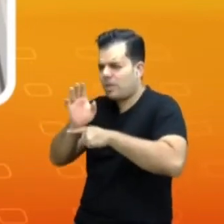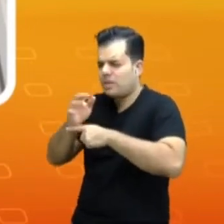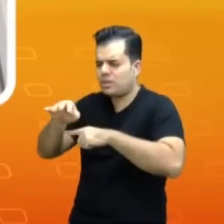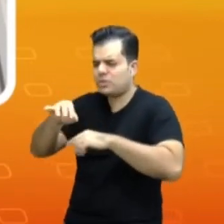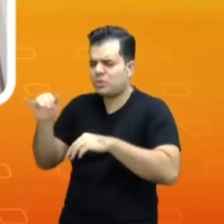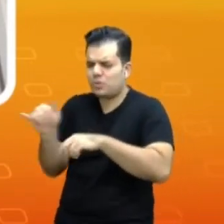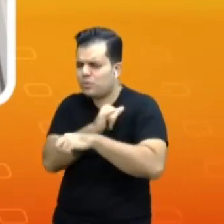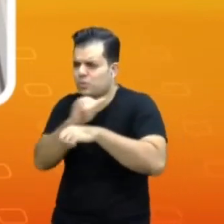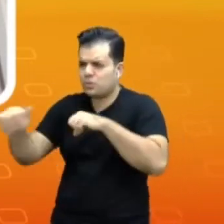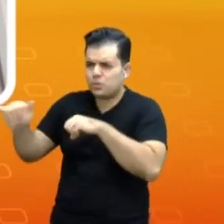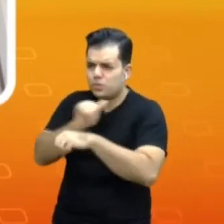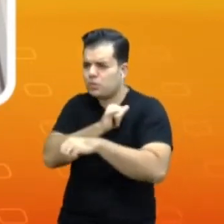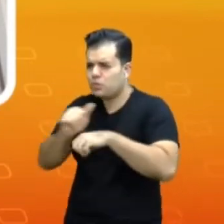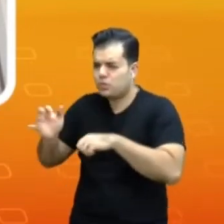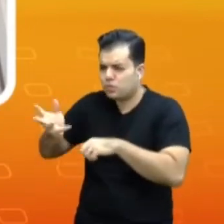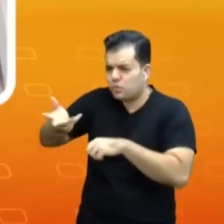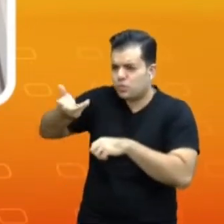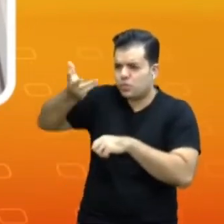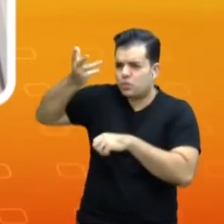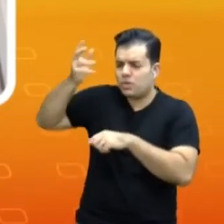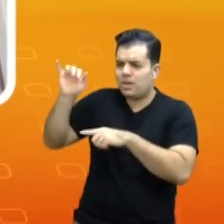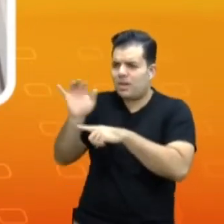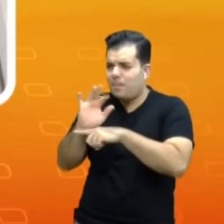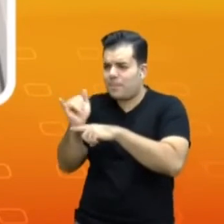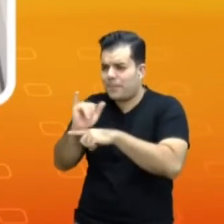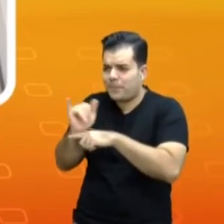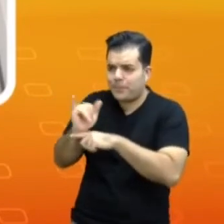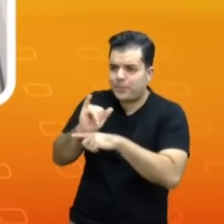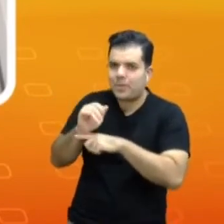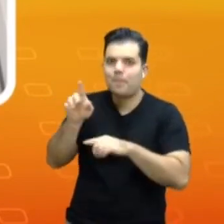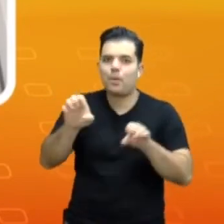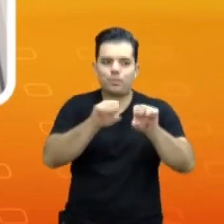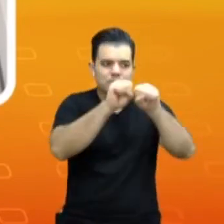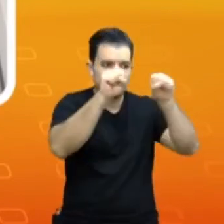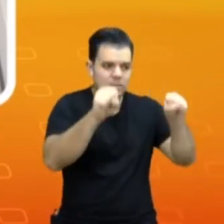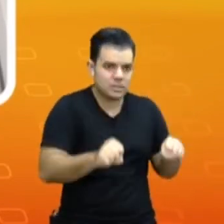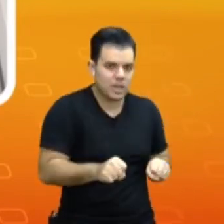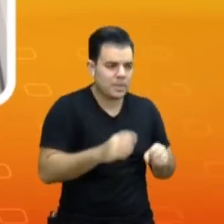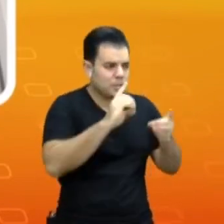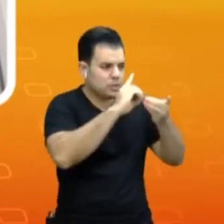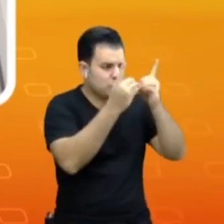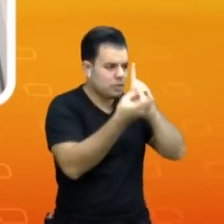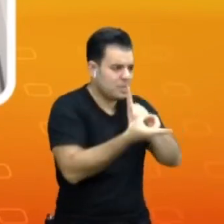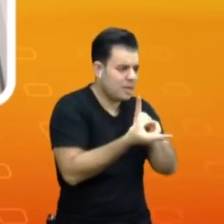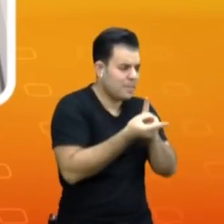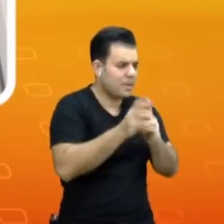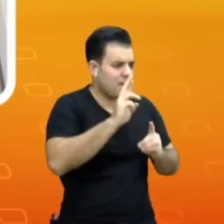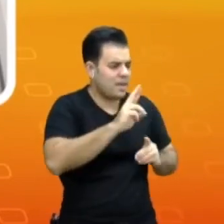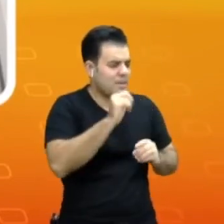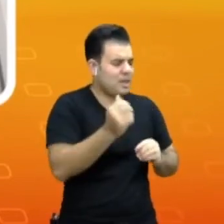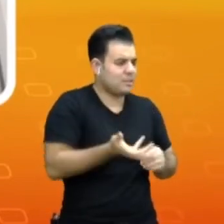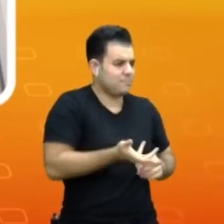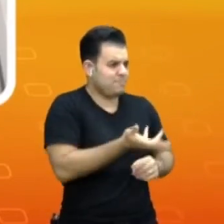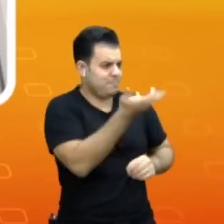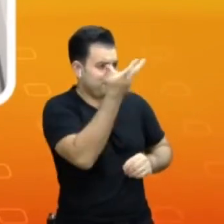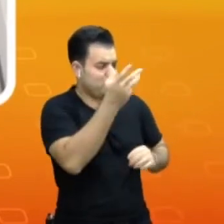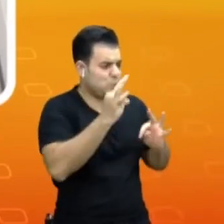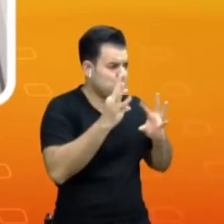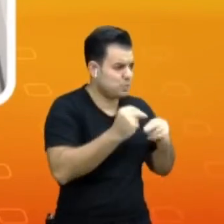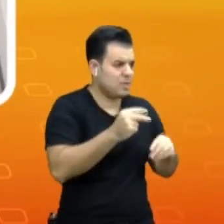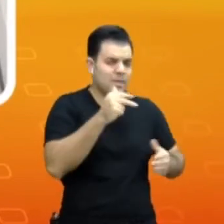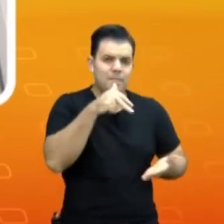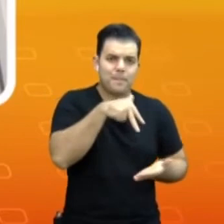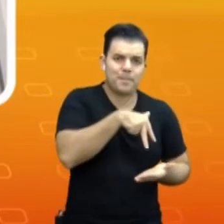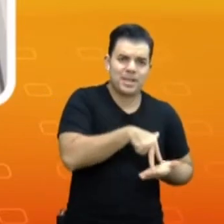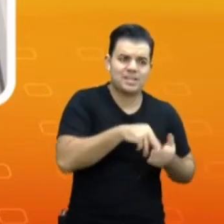estúdio dele, onde ele construiu uma imagem com uma dinâmica e trabalhando com a realidade aumentada estando presente